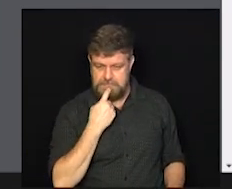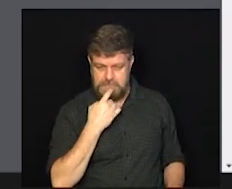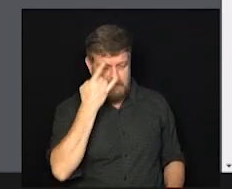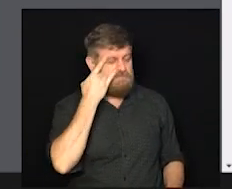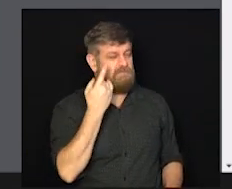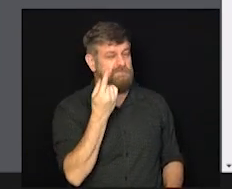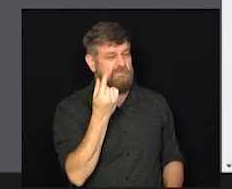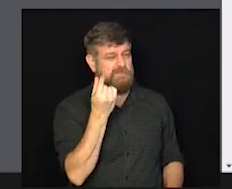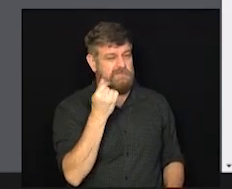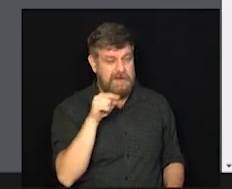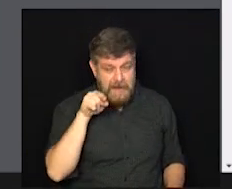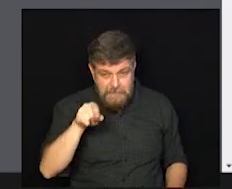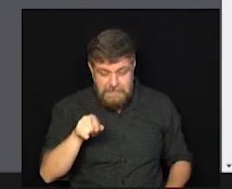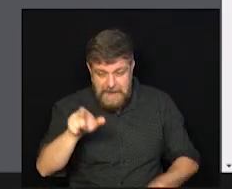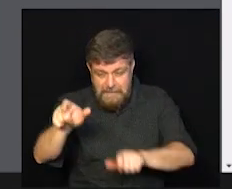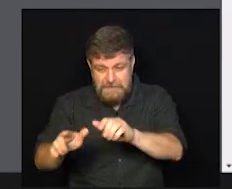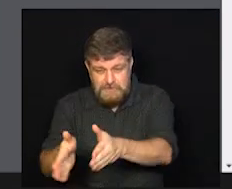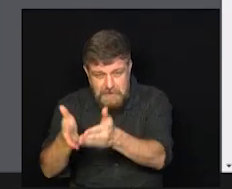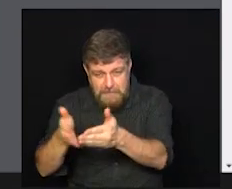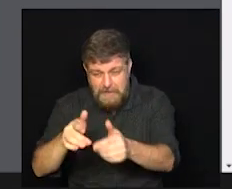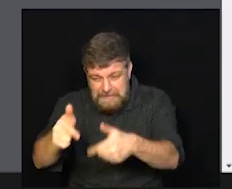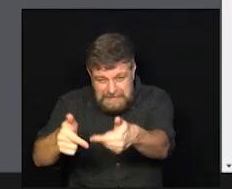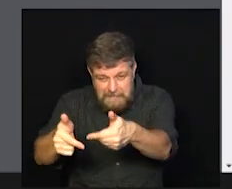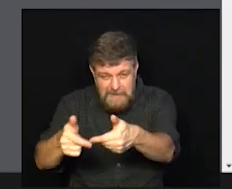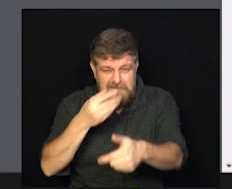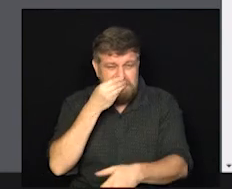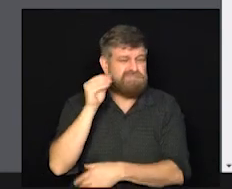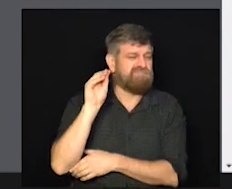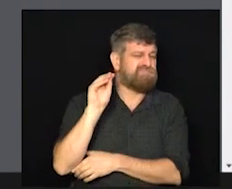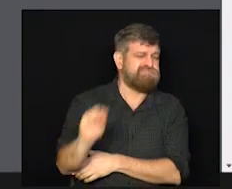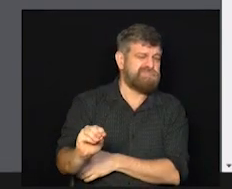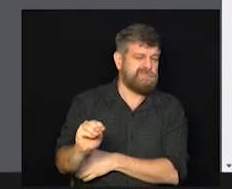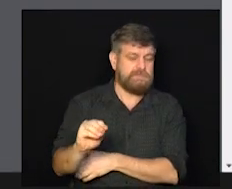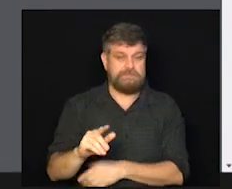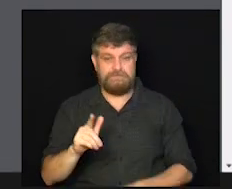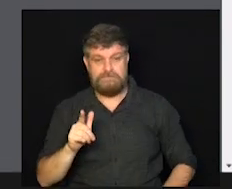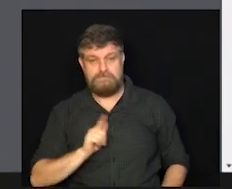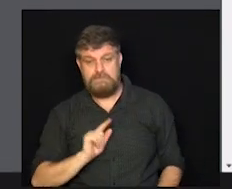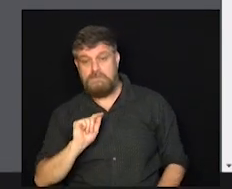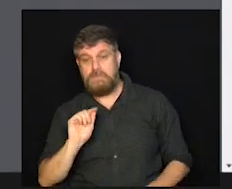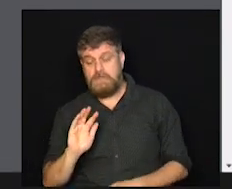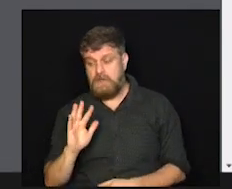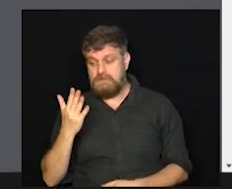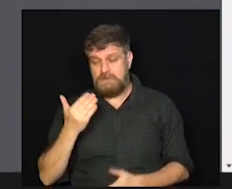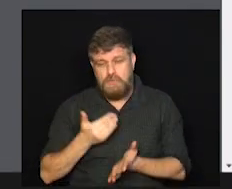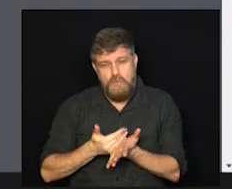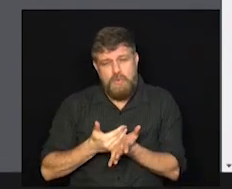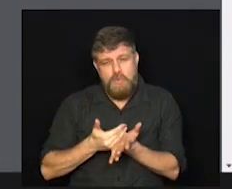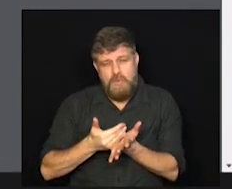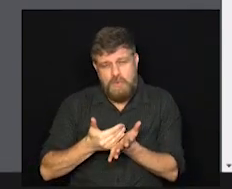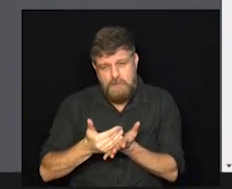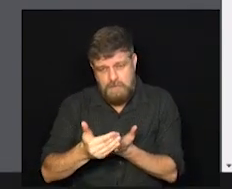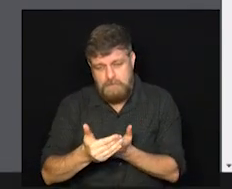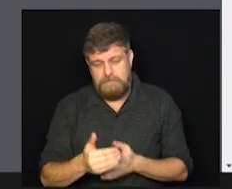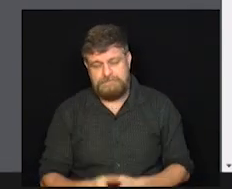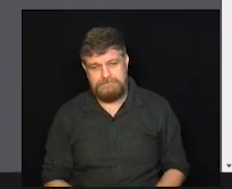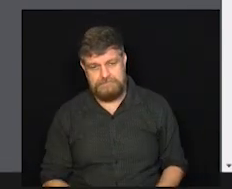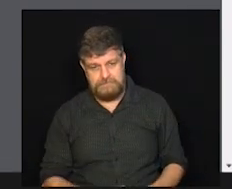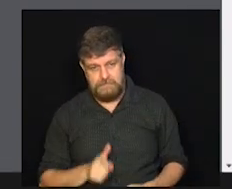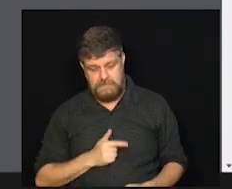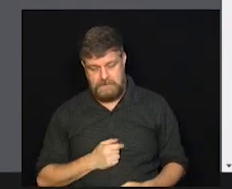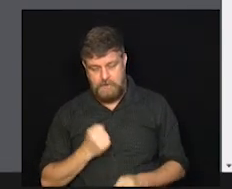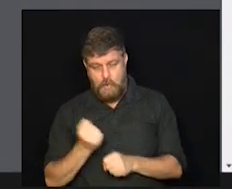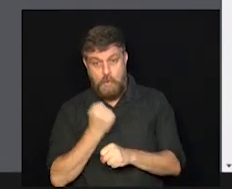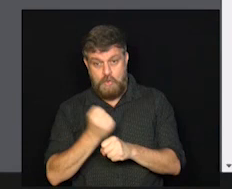não pensa muito em quem vai trabalhar para ele, não. Mas teve uma comissão que, quando começou a mexer a duplicação de João